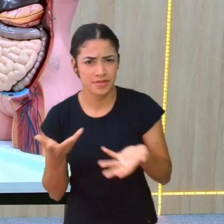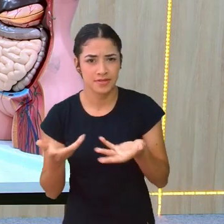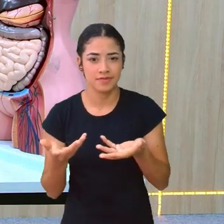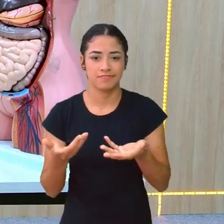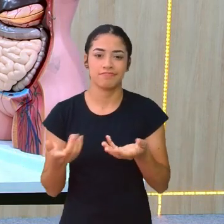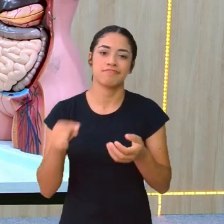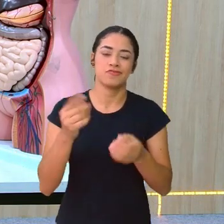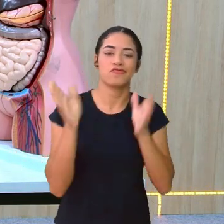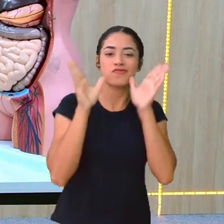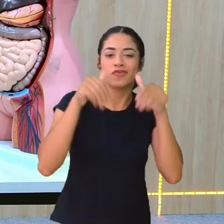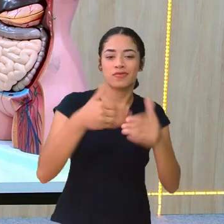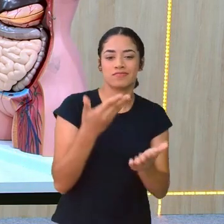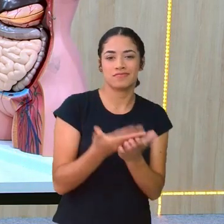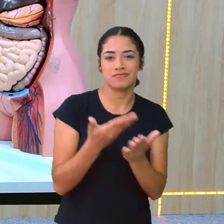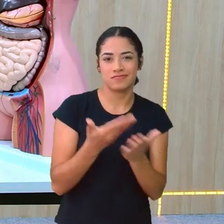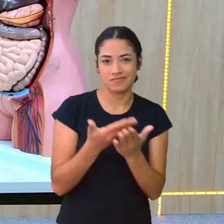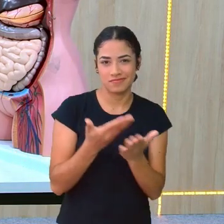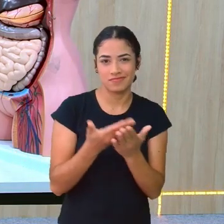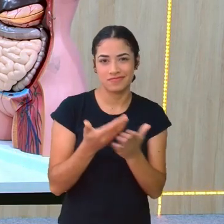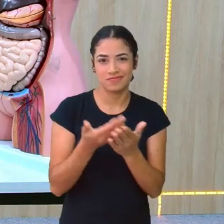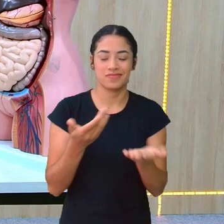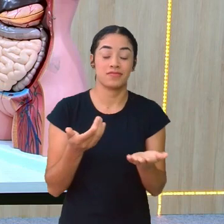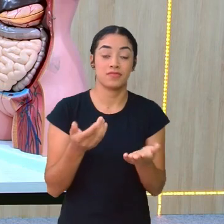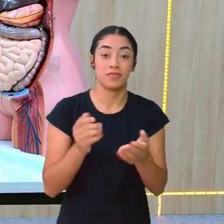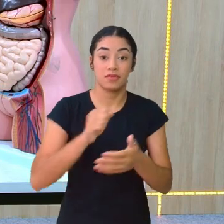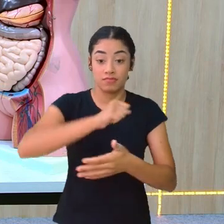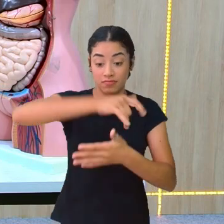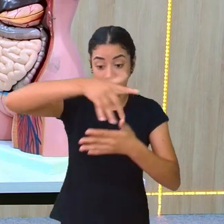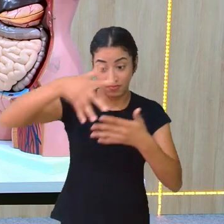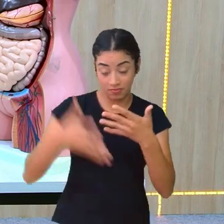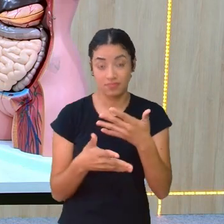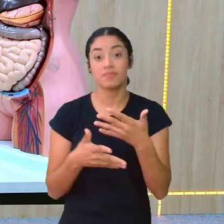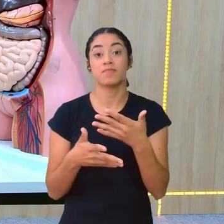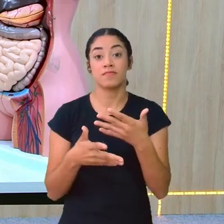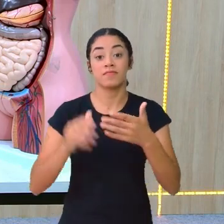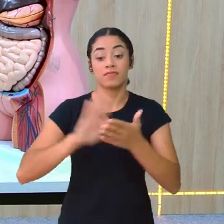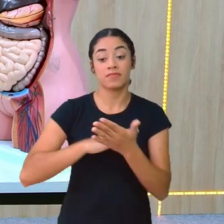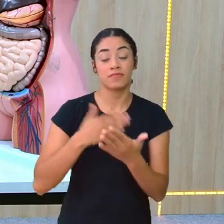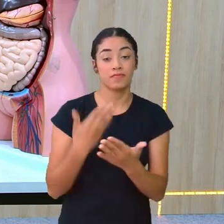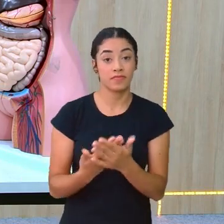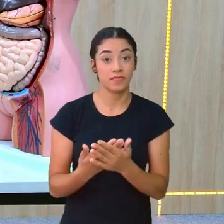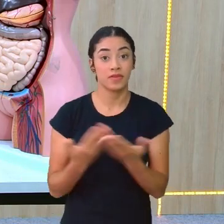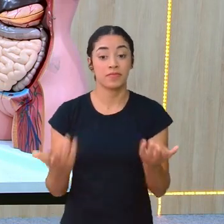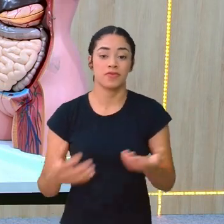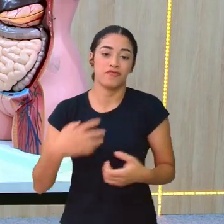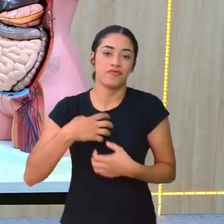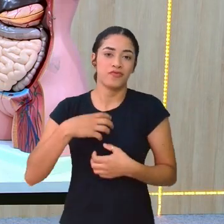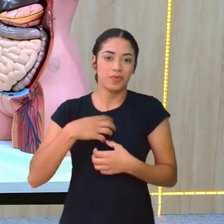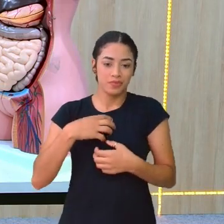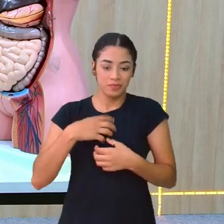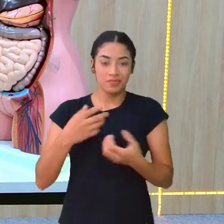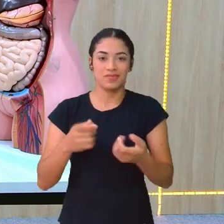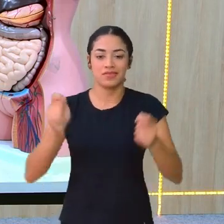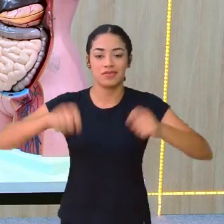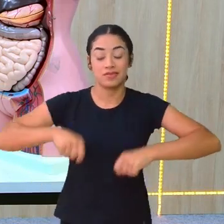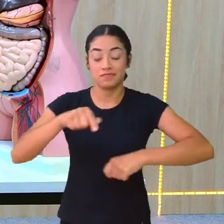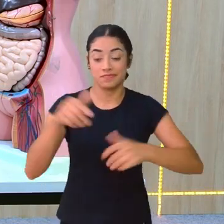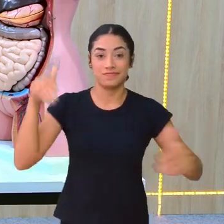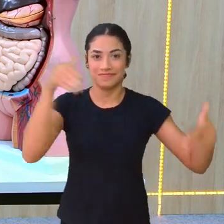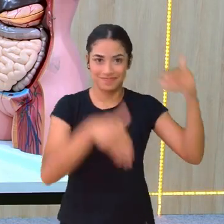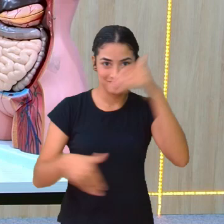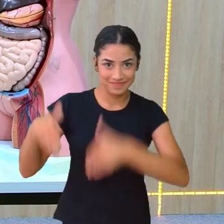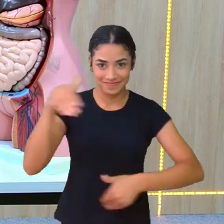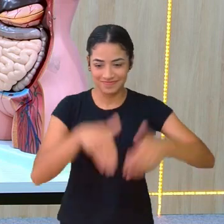nossas aulas, com a língua brasileira de sinais. E aí, assim, dessa forma, todos vocês vão poder